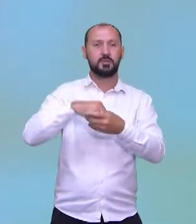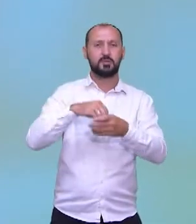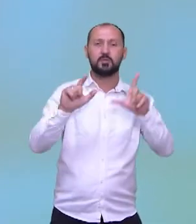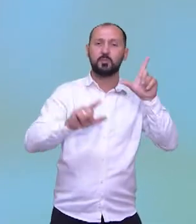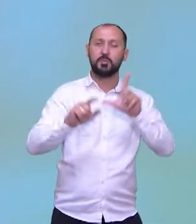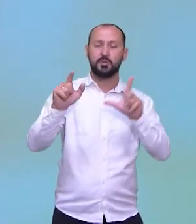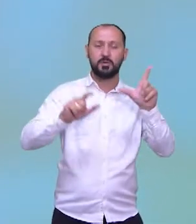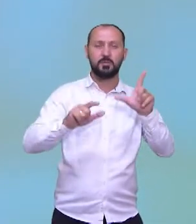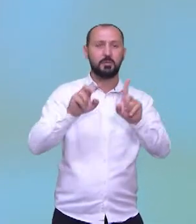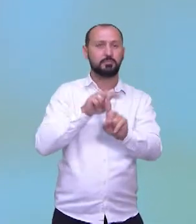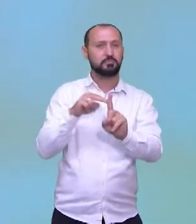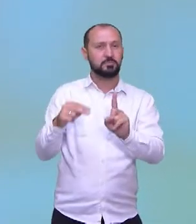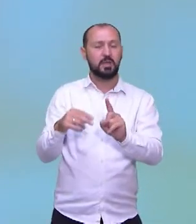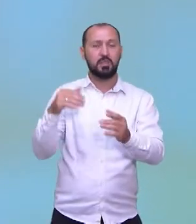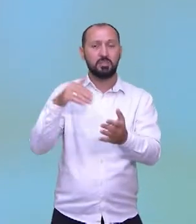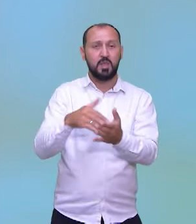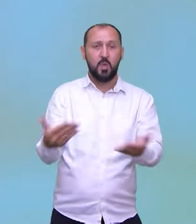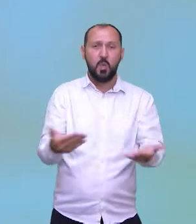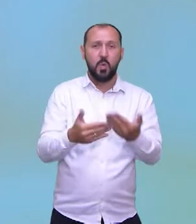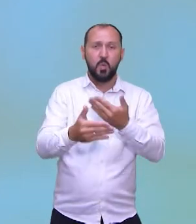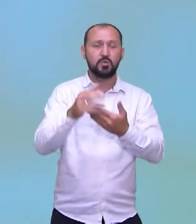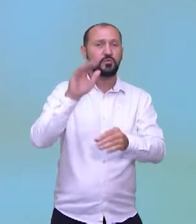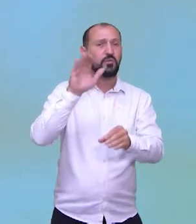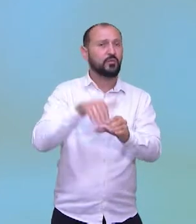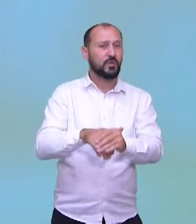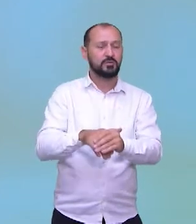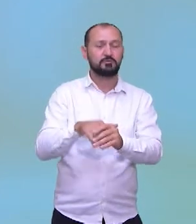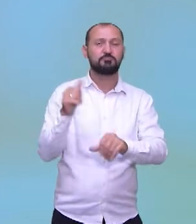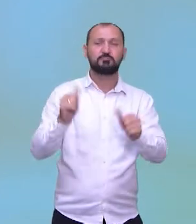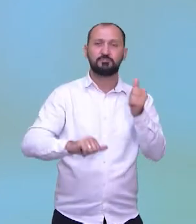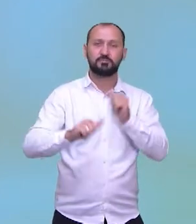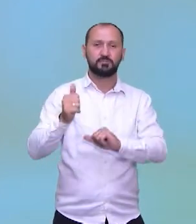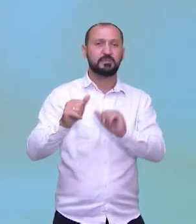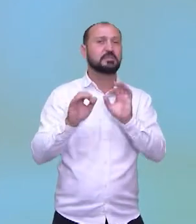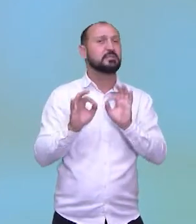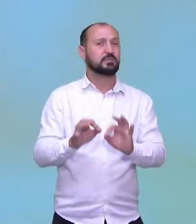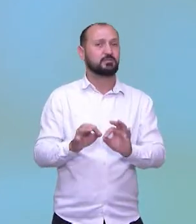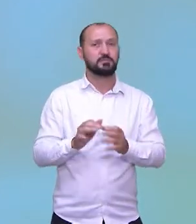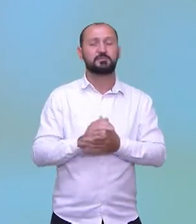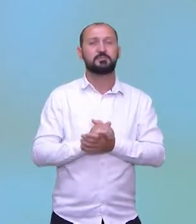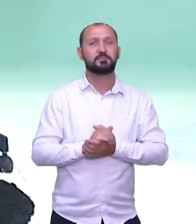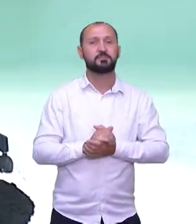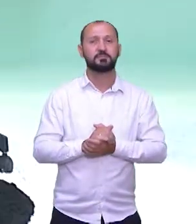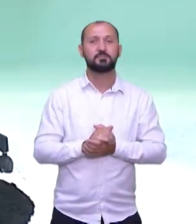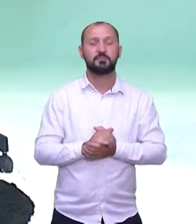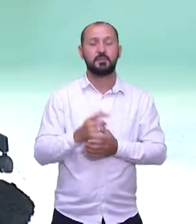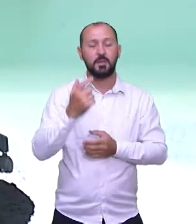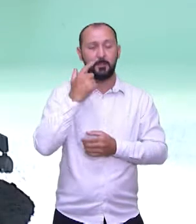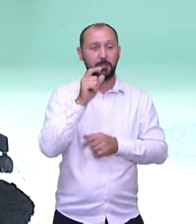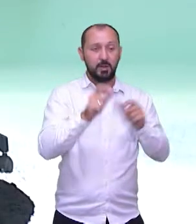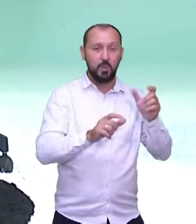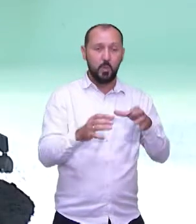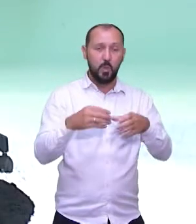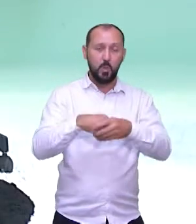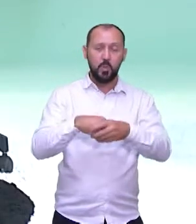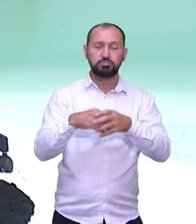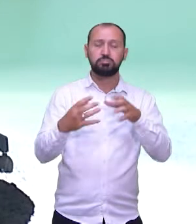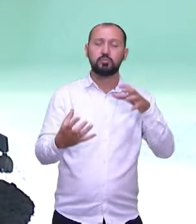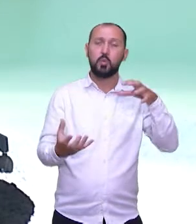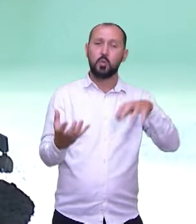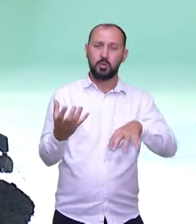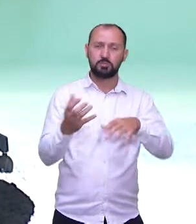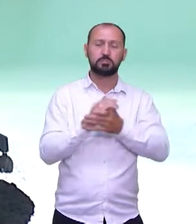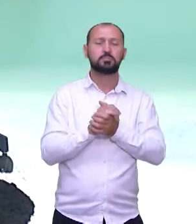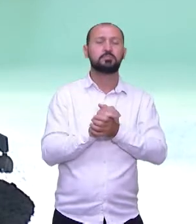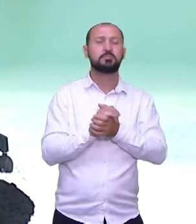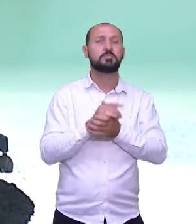ponto de vista e até agora não foram devidamente votadas e apreciadas pelos representantes no Congresso